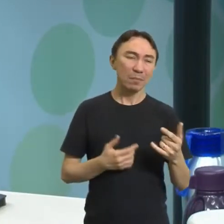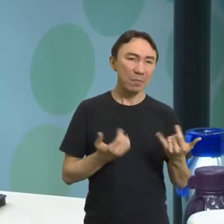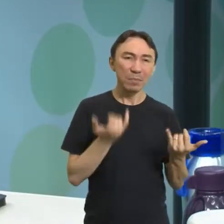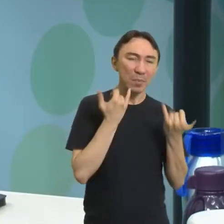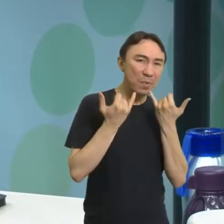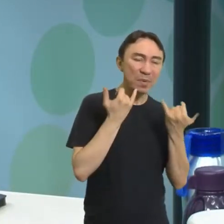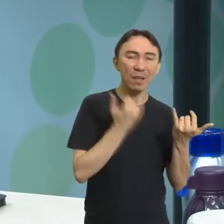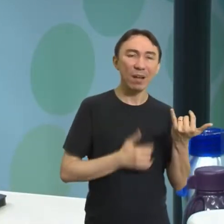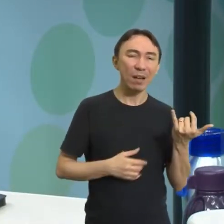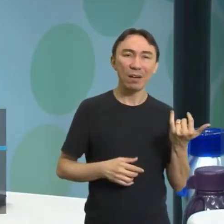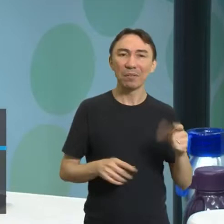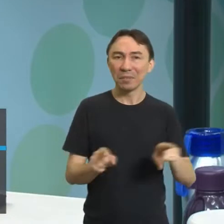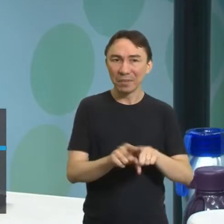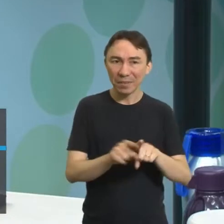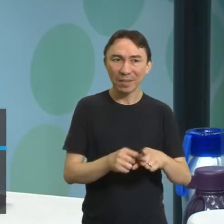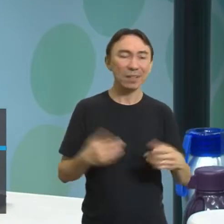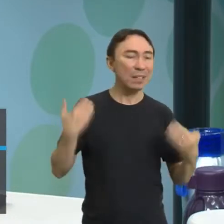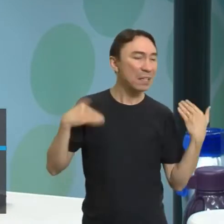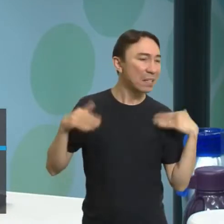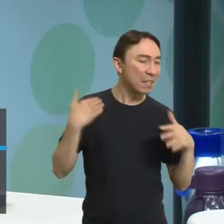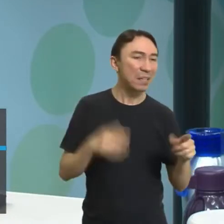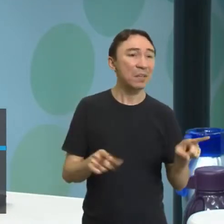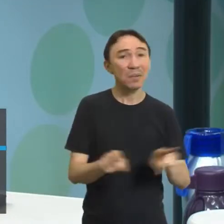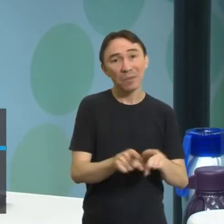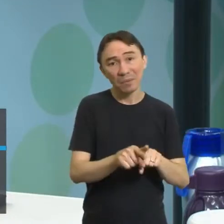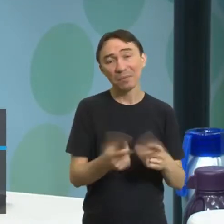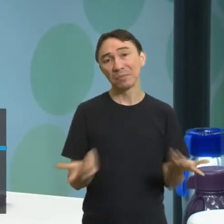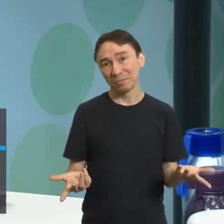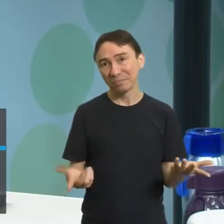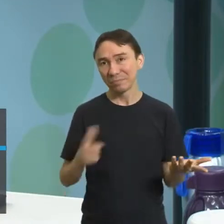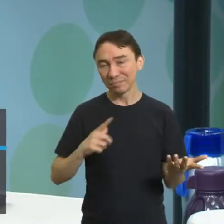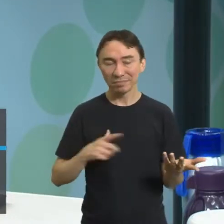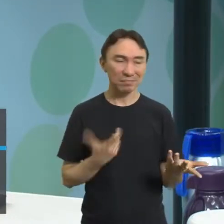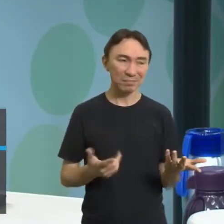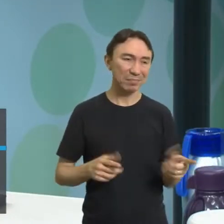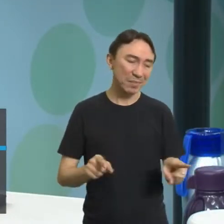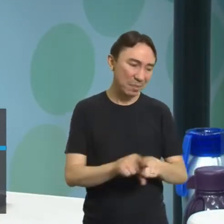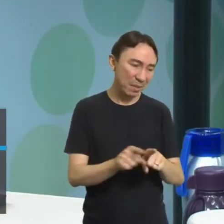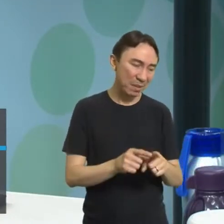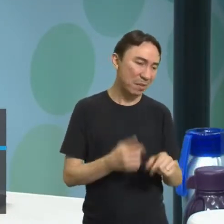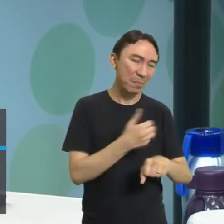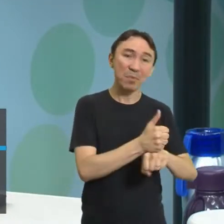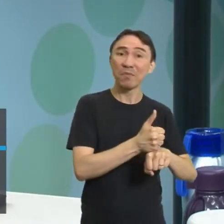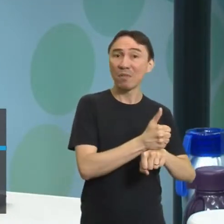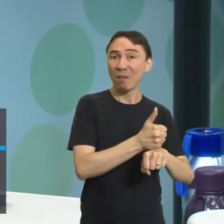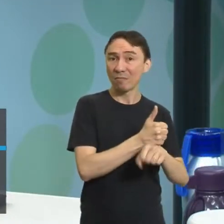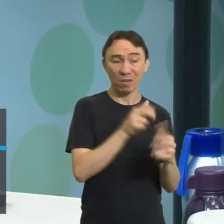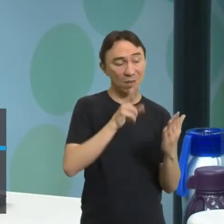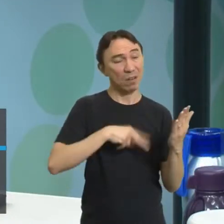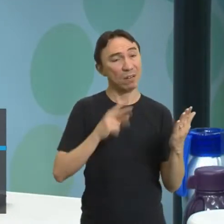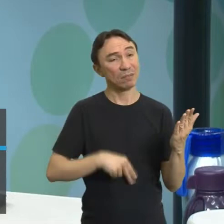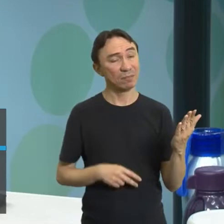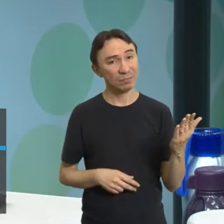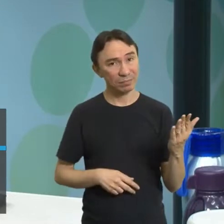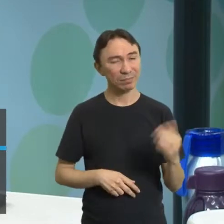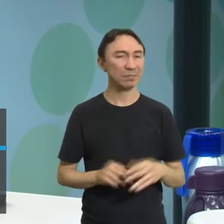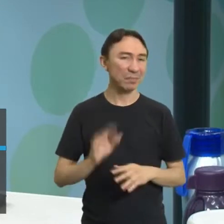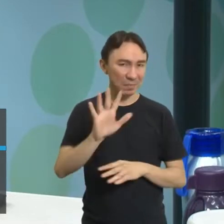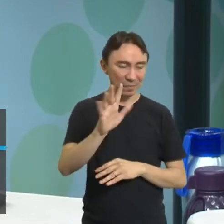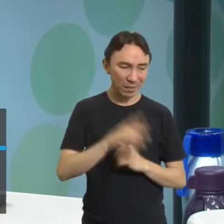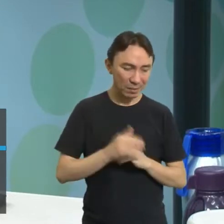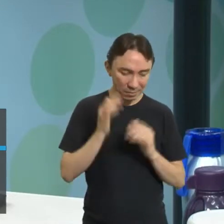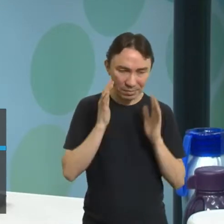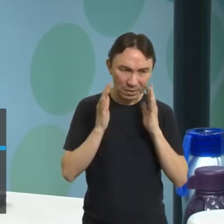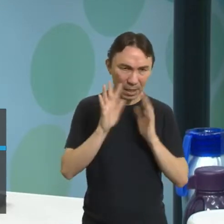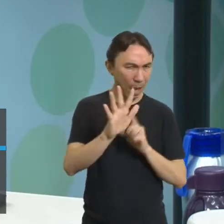isso que eu falei para vocês. E a partir dessas reflexões iniciais, nós gostaríamos de propor, então,